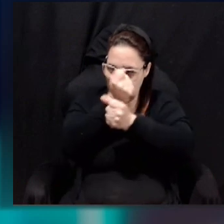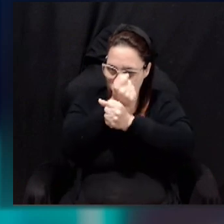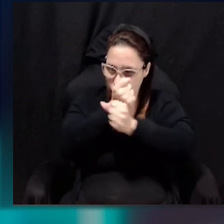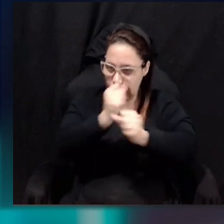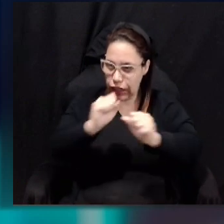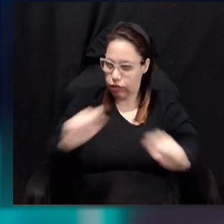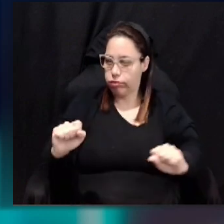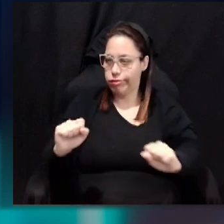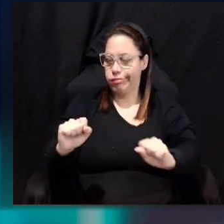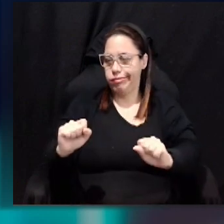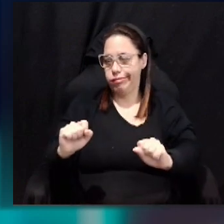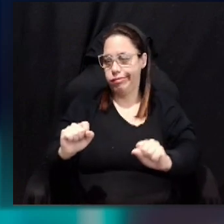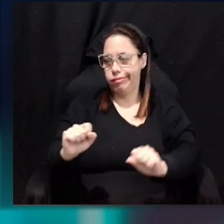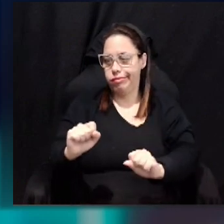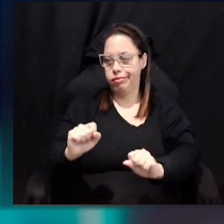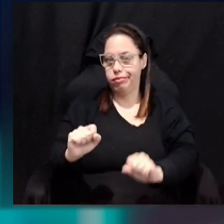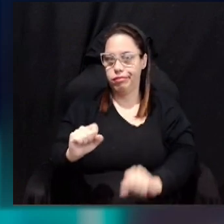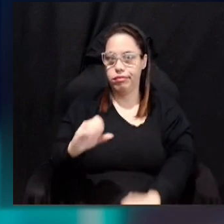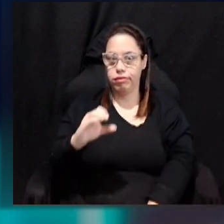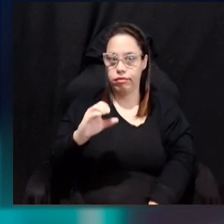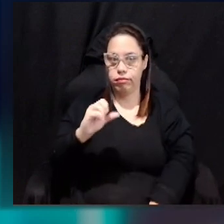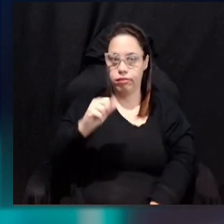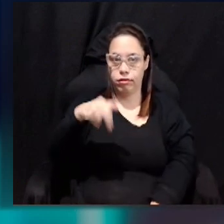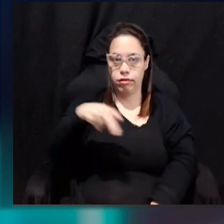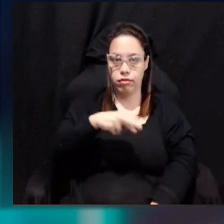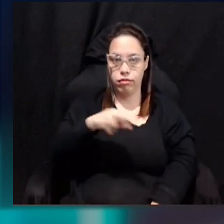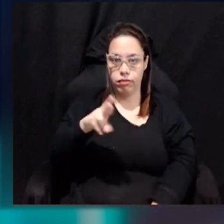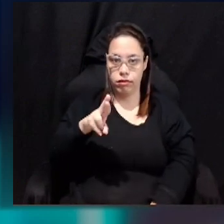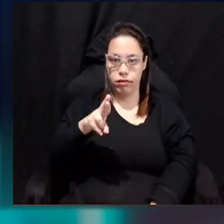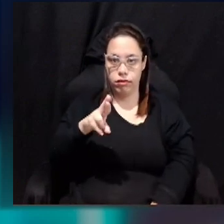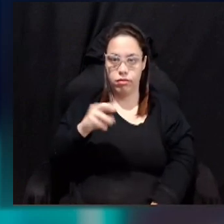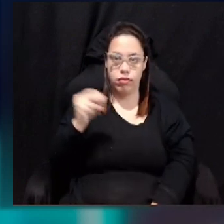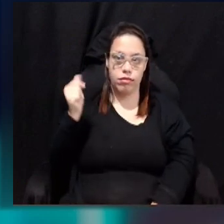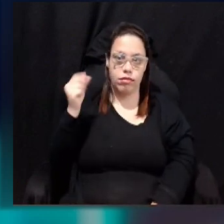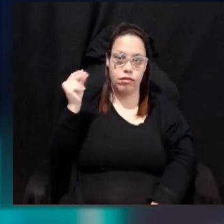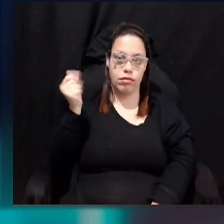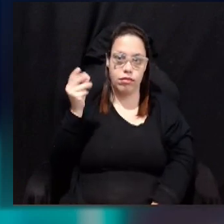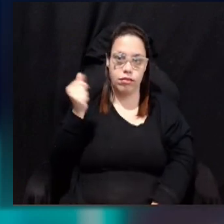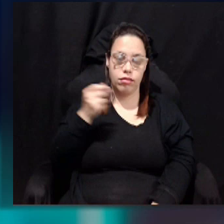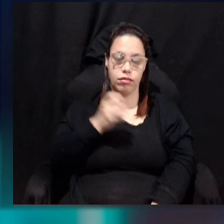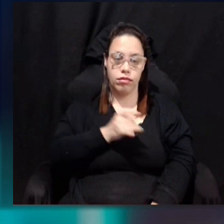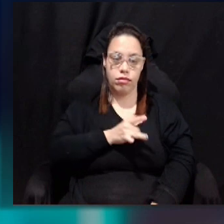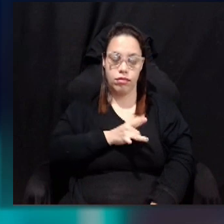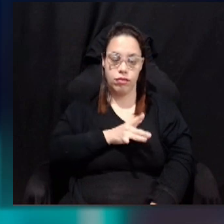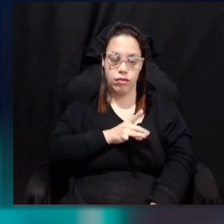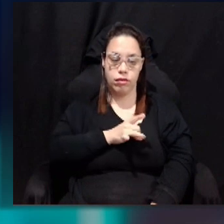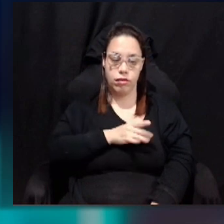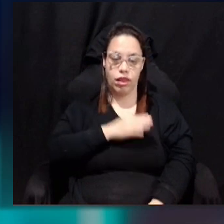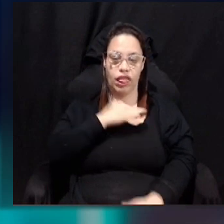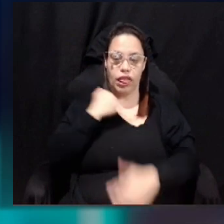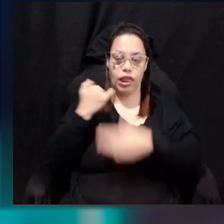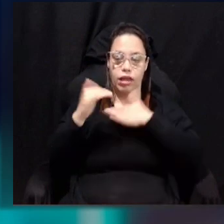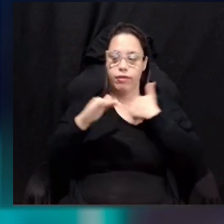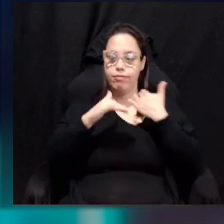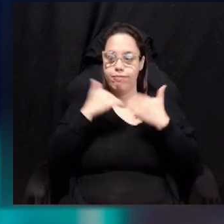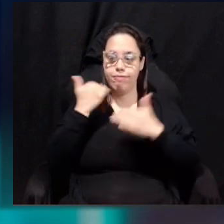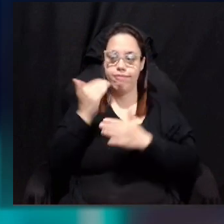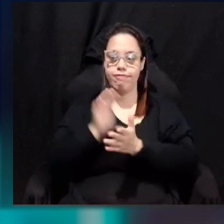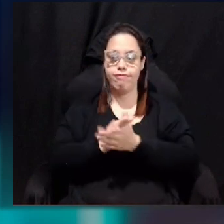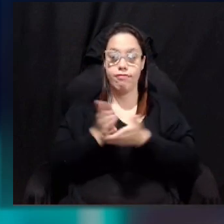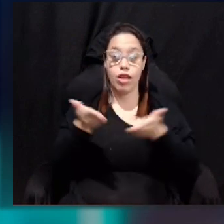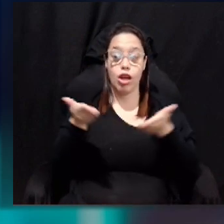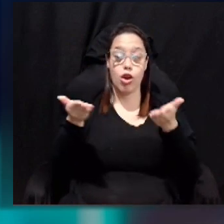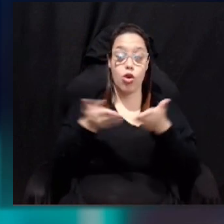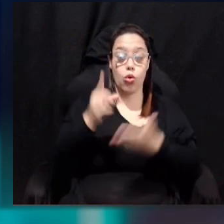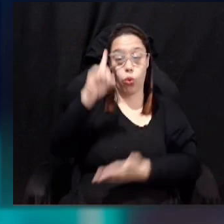estigmas. Porque quando fala câncer, ainda remete à palavra de medo, morte. E hoje em dia, nós